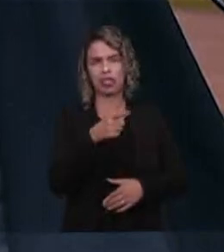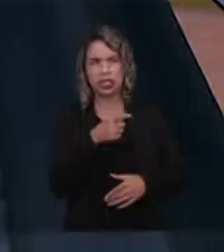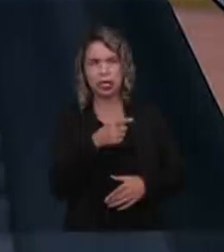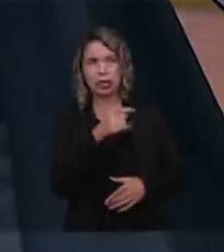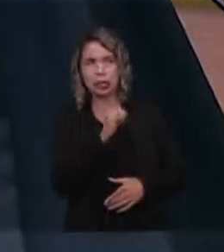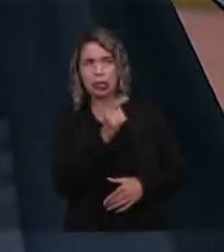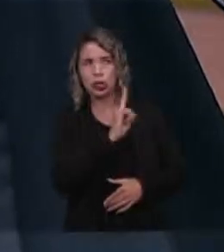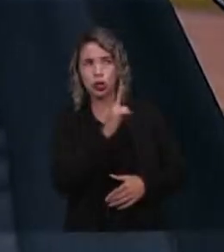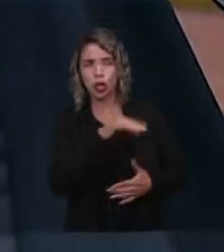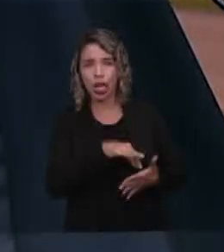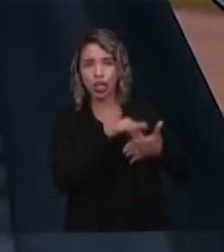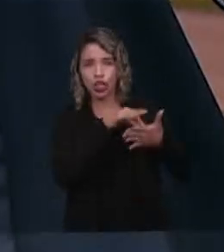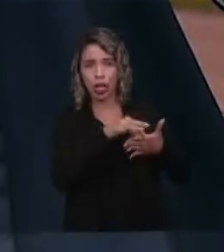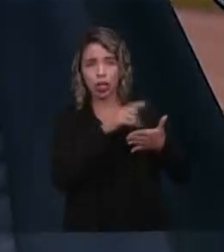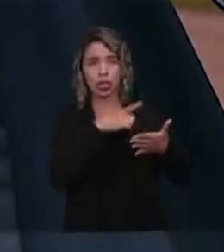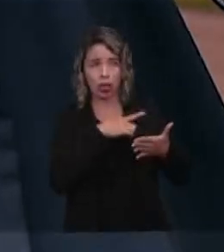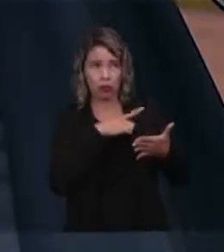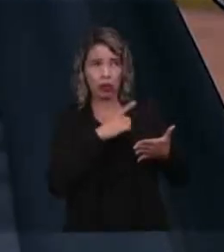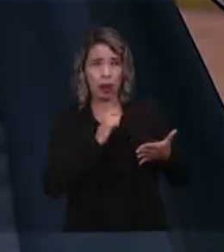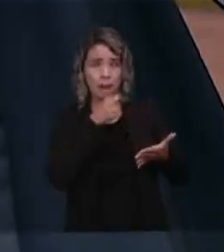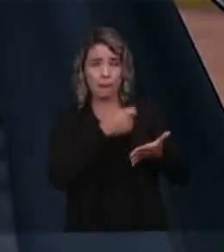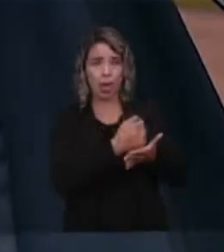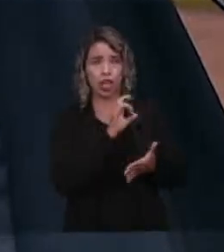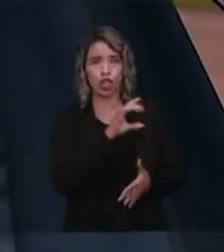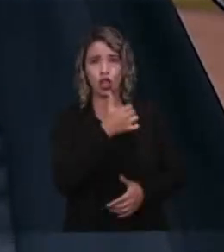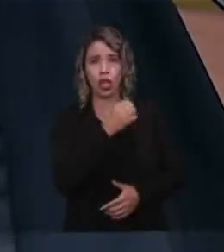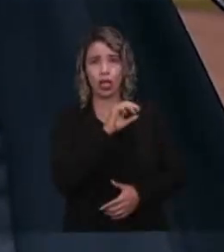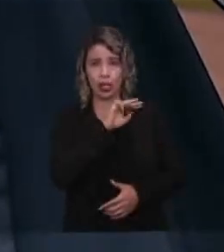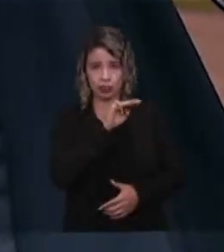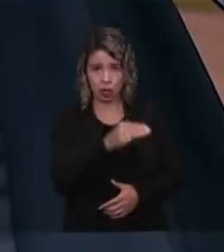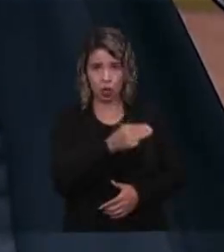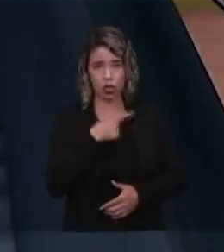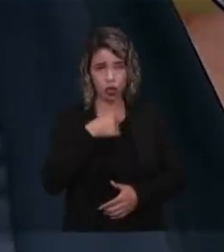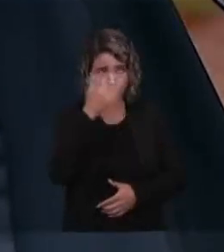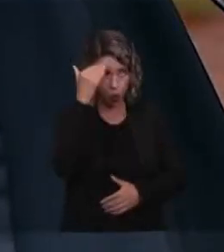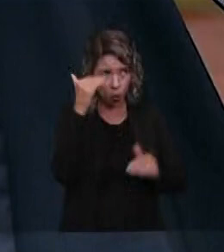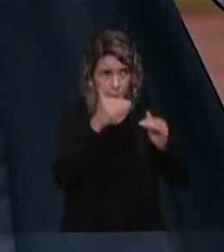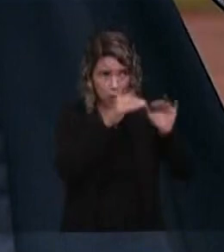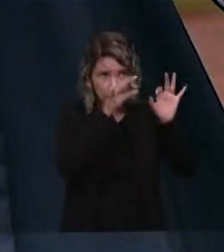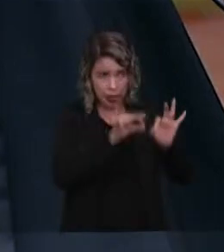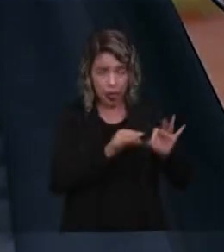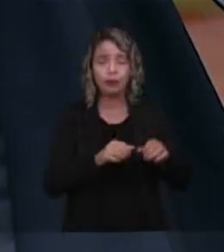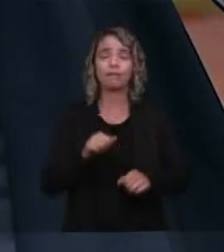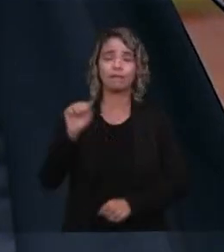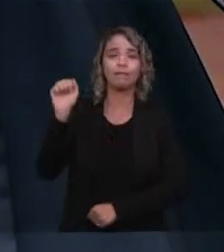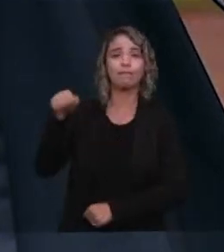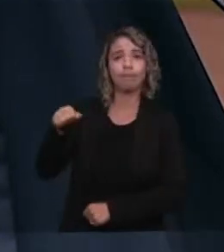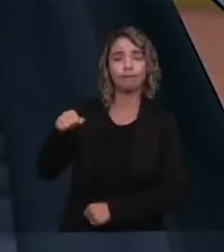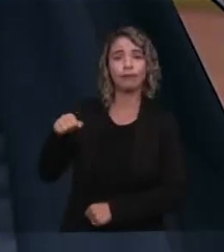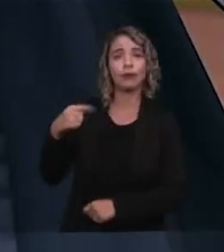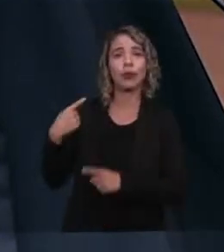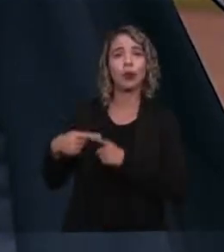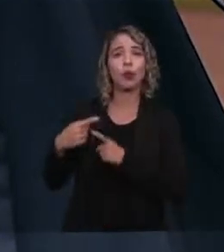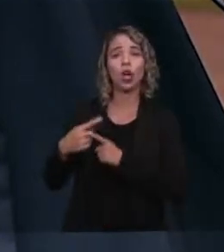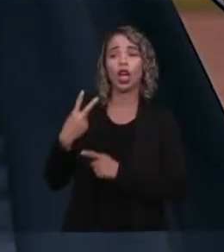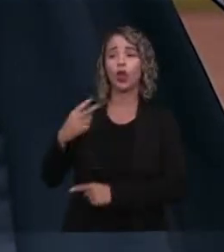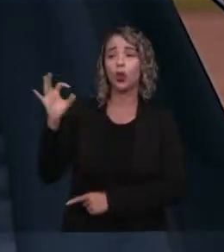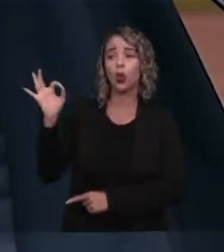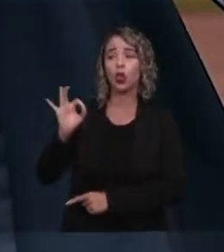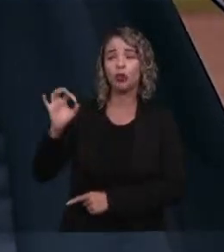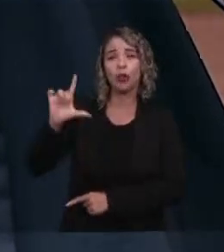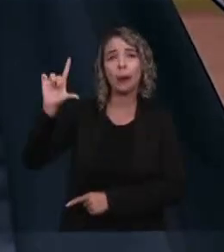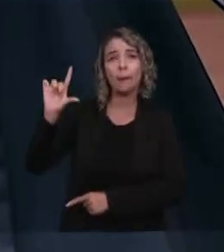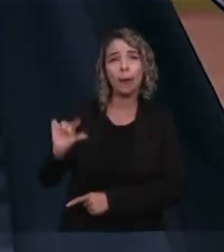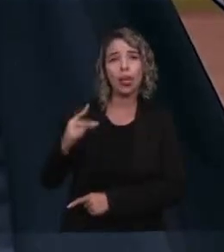confirma isso? Colaborador, confirmo. O que eu quis dizer é que o valor de 2% dava menos de 20